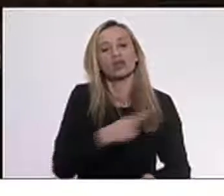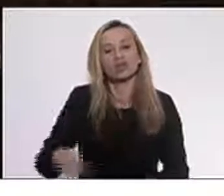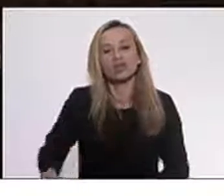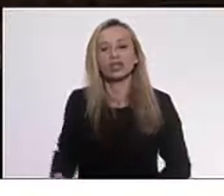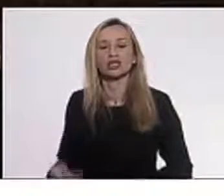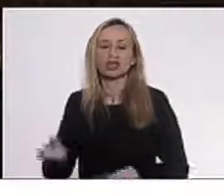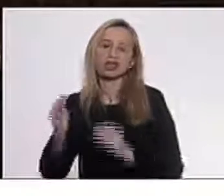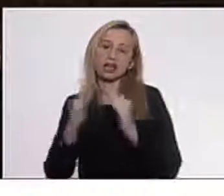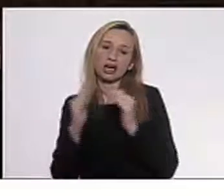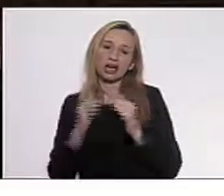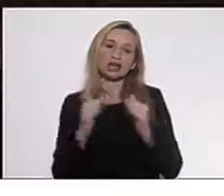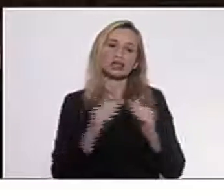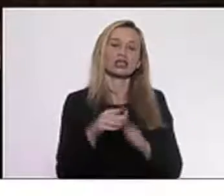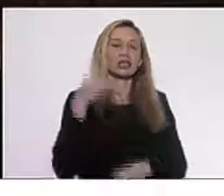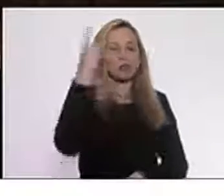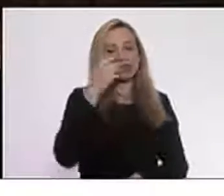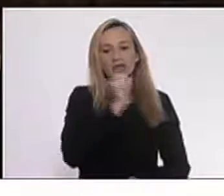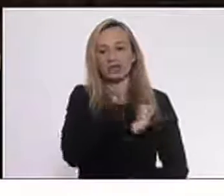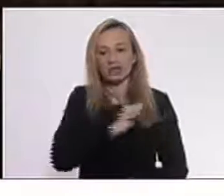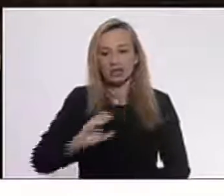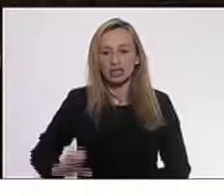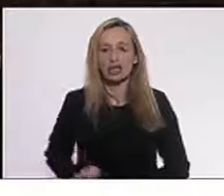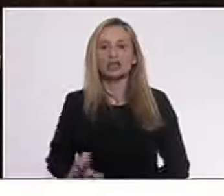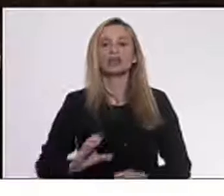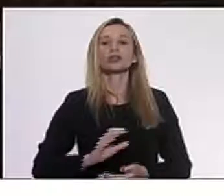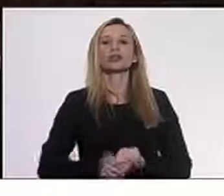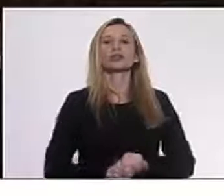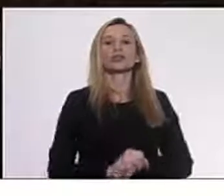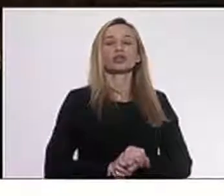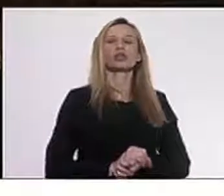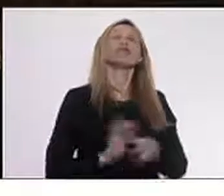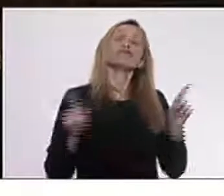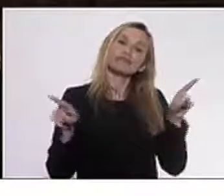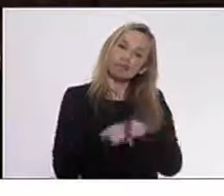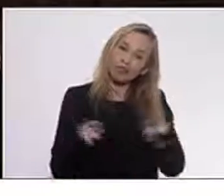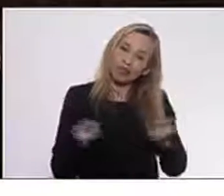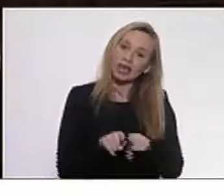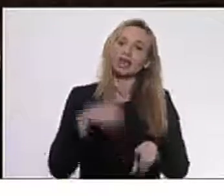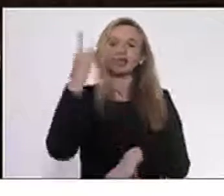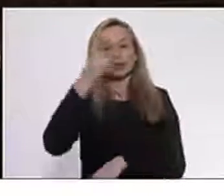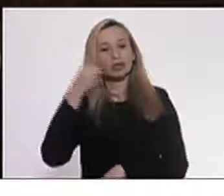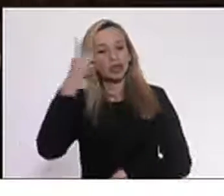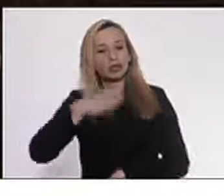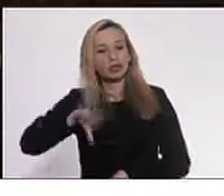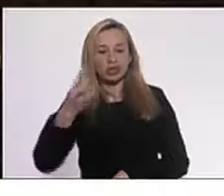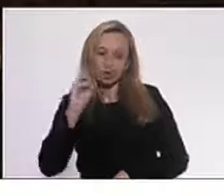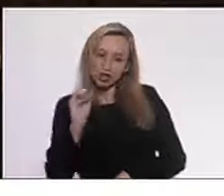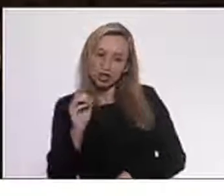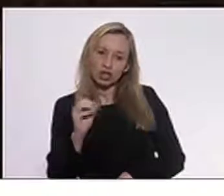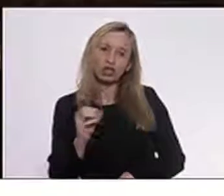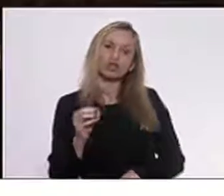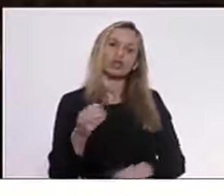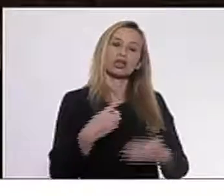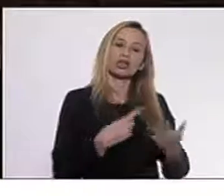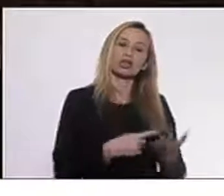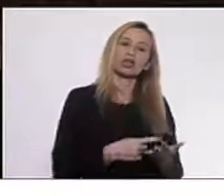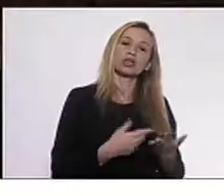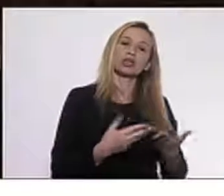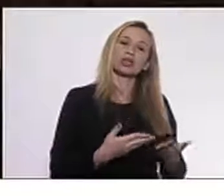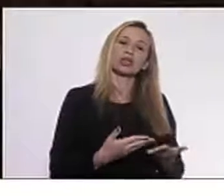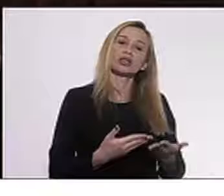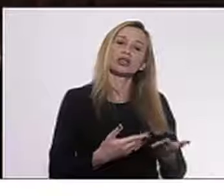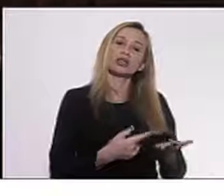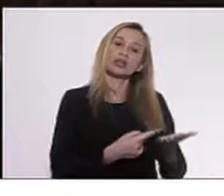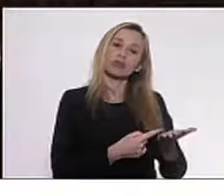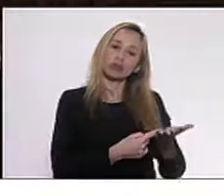dessa casa, deputado André Siciliano, e ao deputado Márcio Pacheco, que me atenderam na